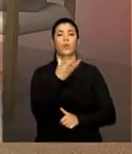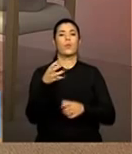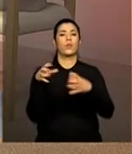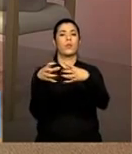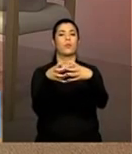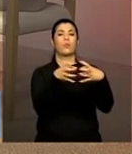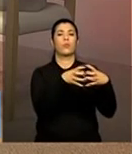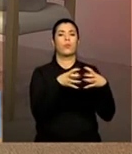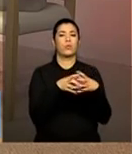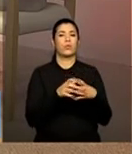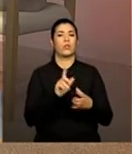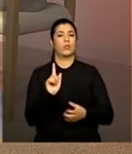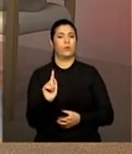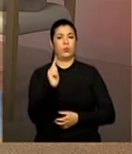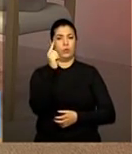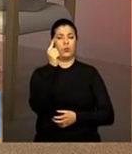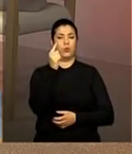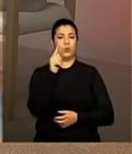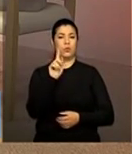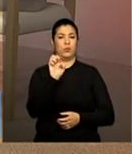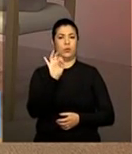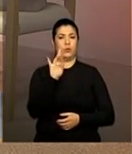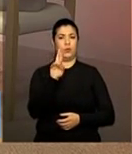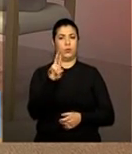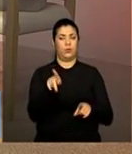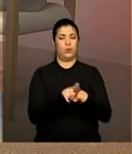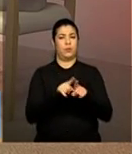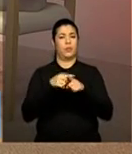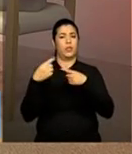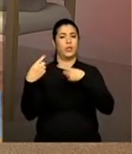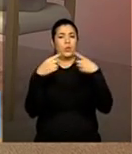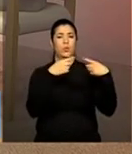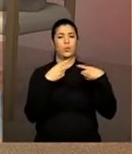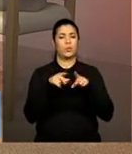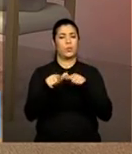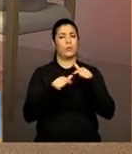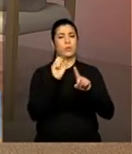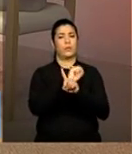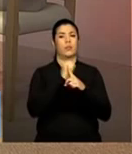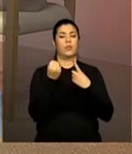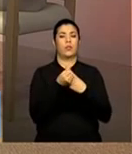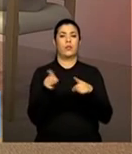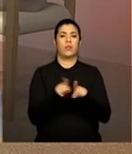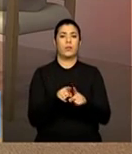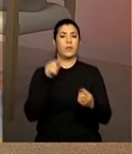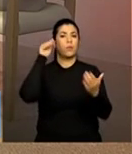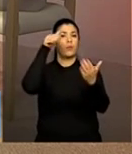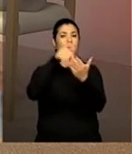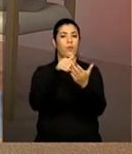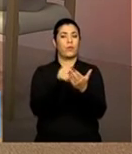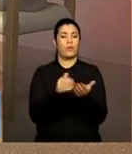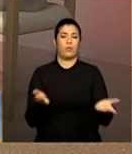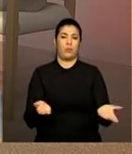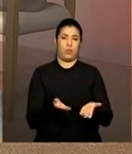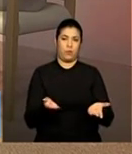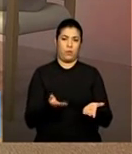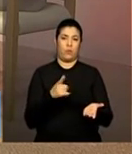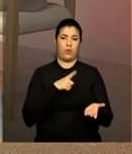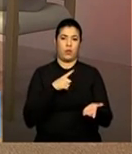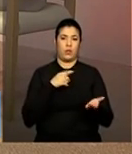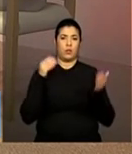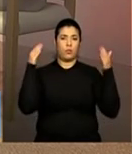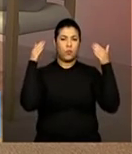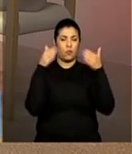com gestores esse debate do trabalho social com famílias e culminamos e encerramos agora em